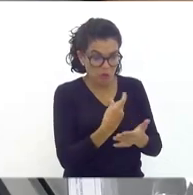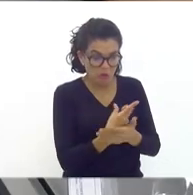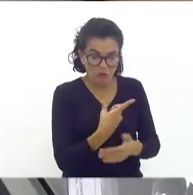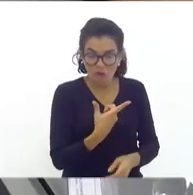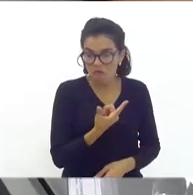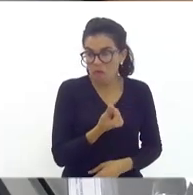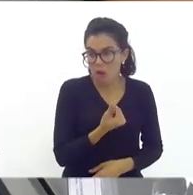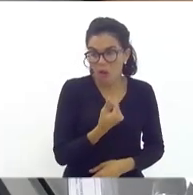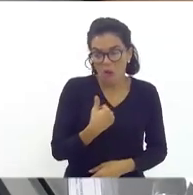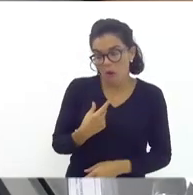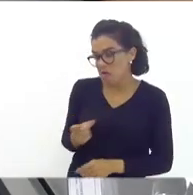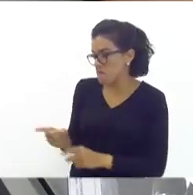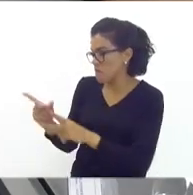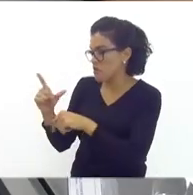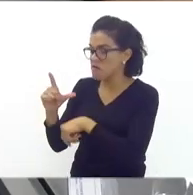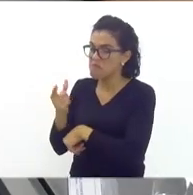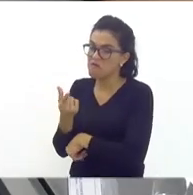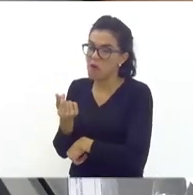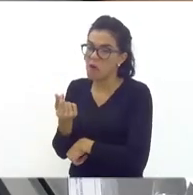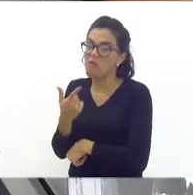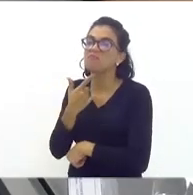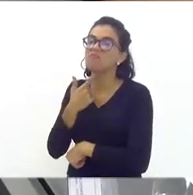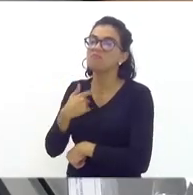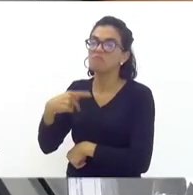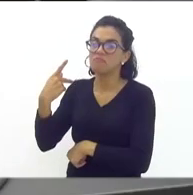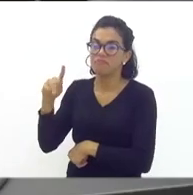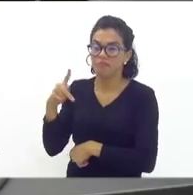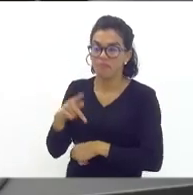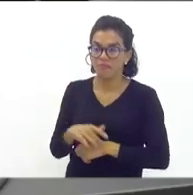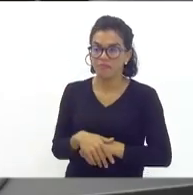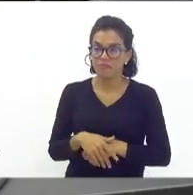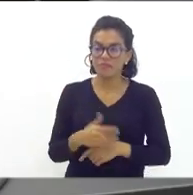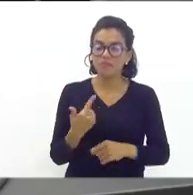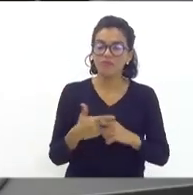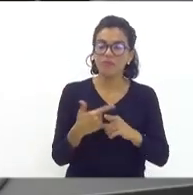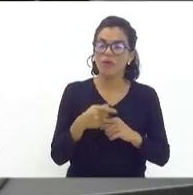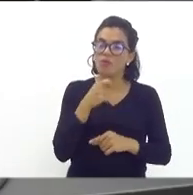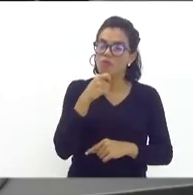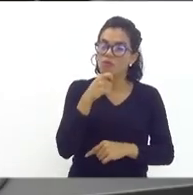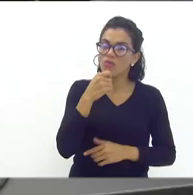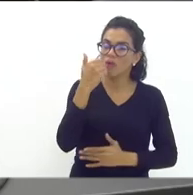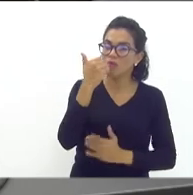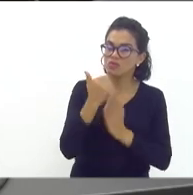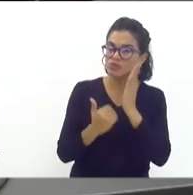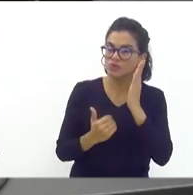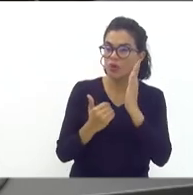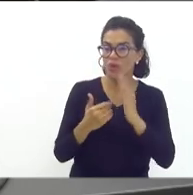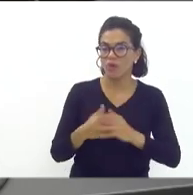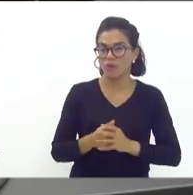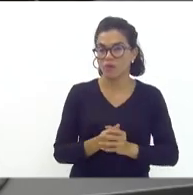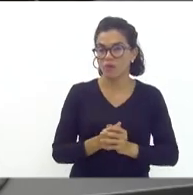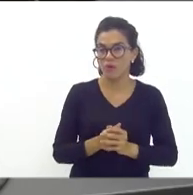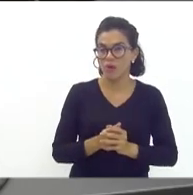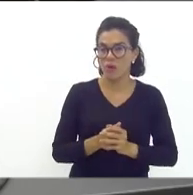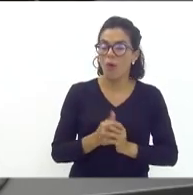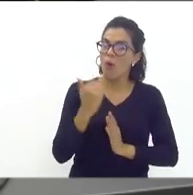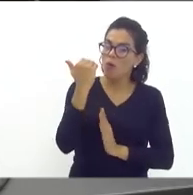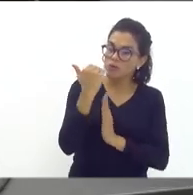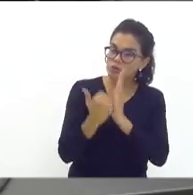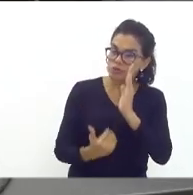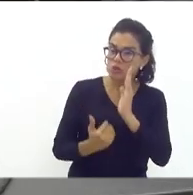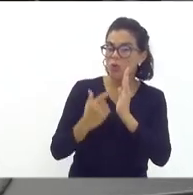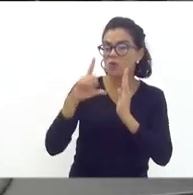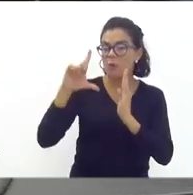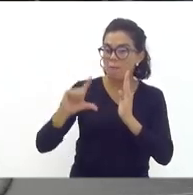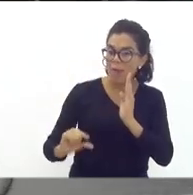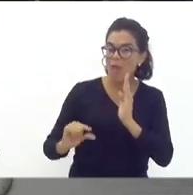ele vende o preço que ele quiser porque que não há um preço um desconto pelas concessionárias quanto mais barato para